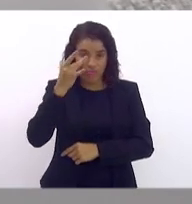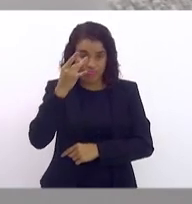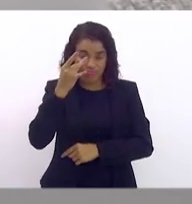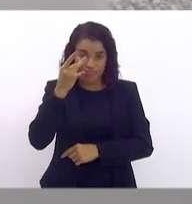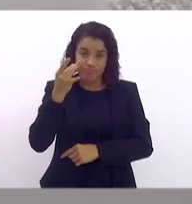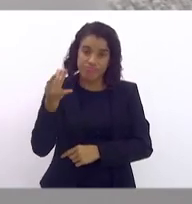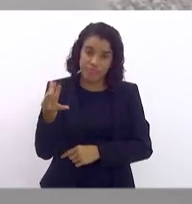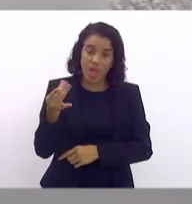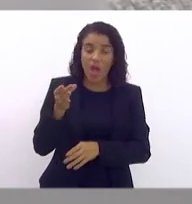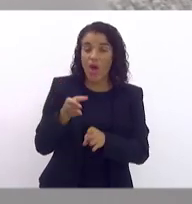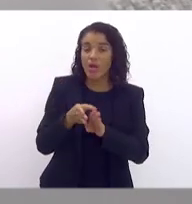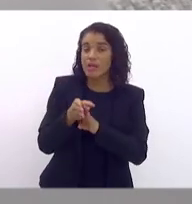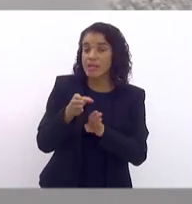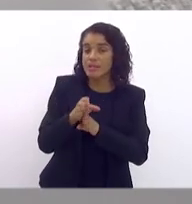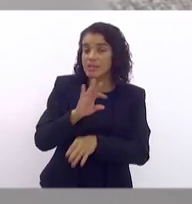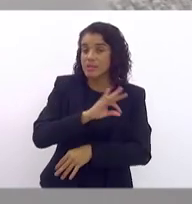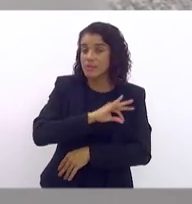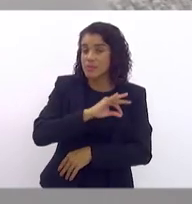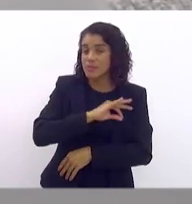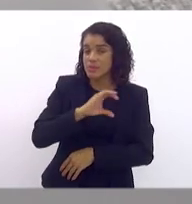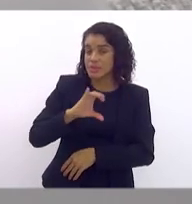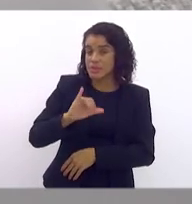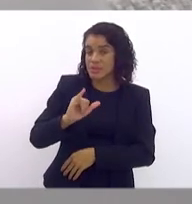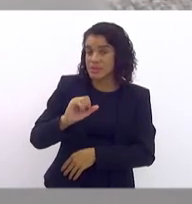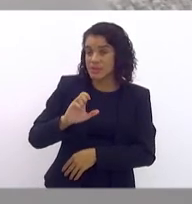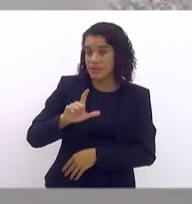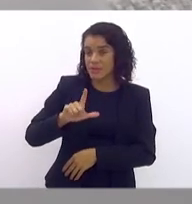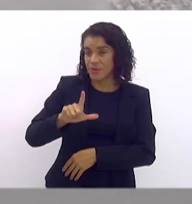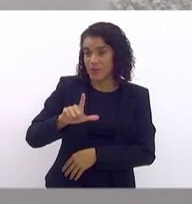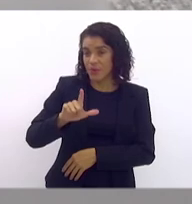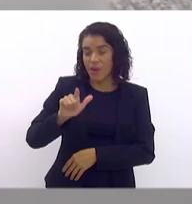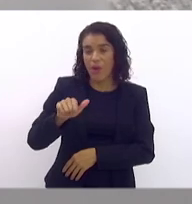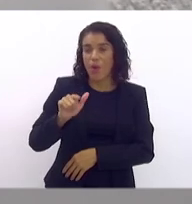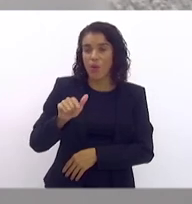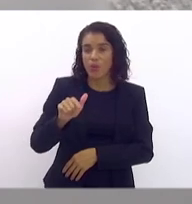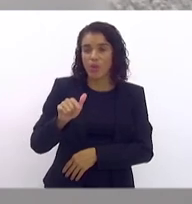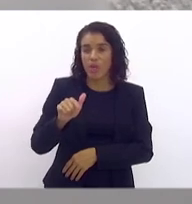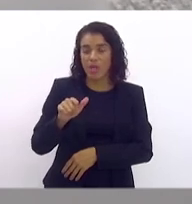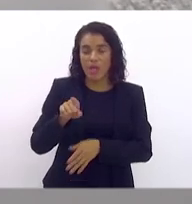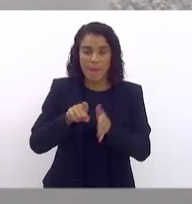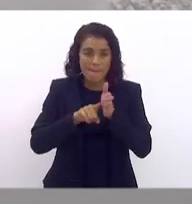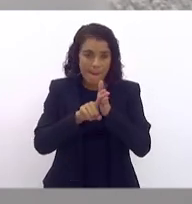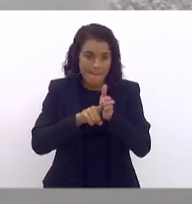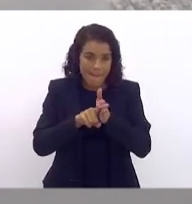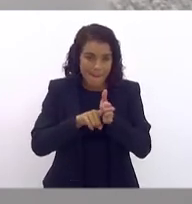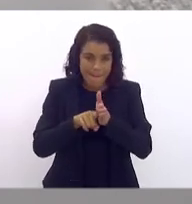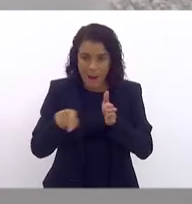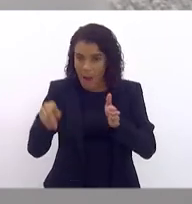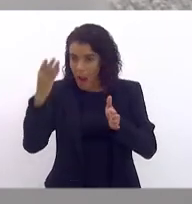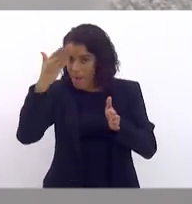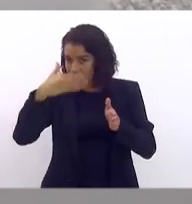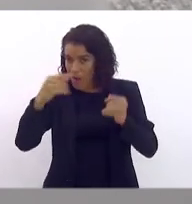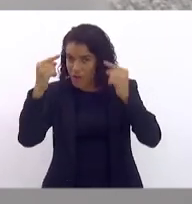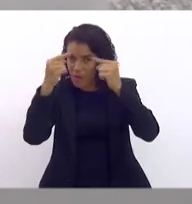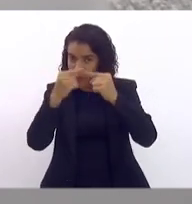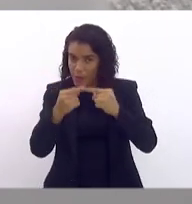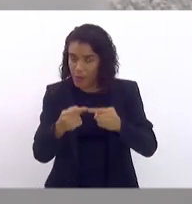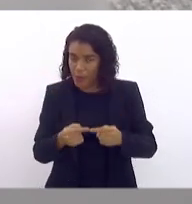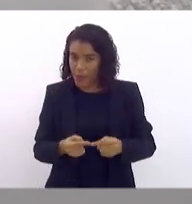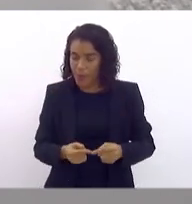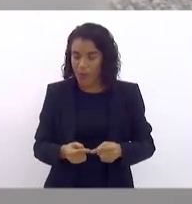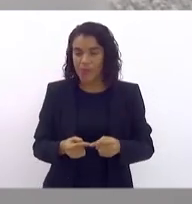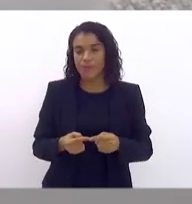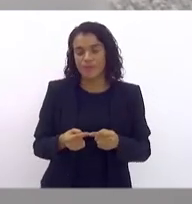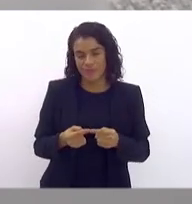orientação que a poli civil trabalhava como Standard de probatório era realizar a checagem de evidências E você tem outros meios de fazer essa